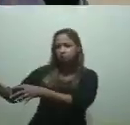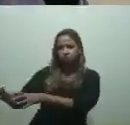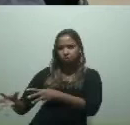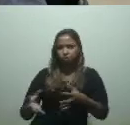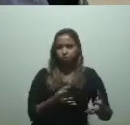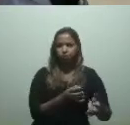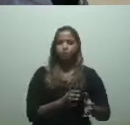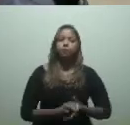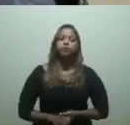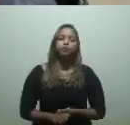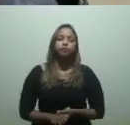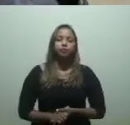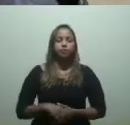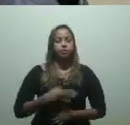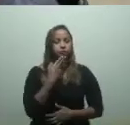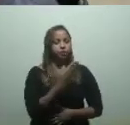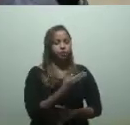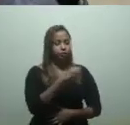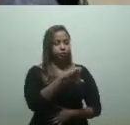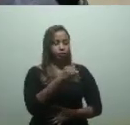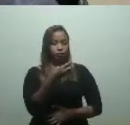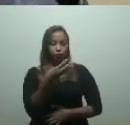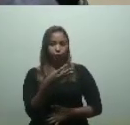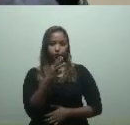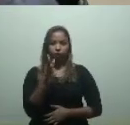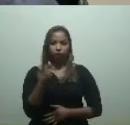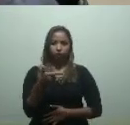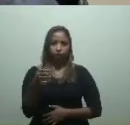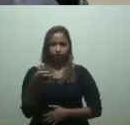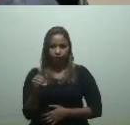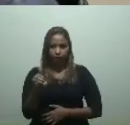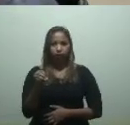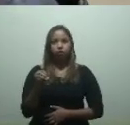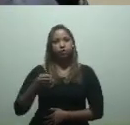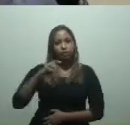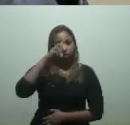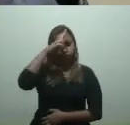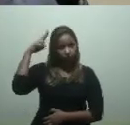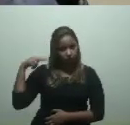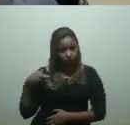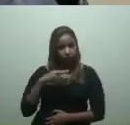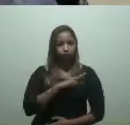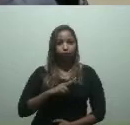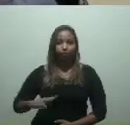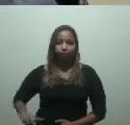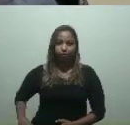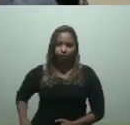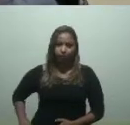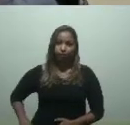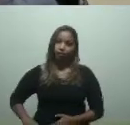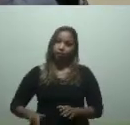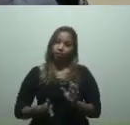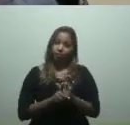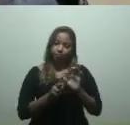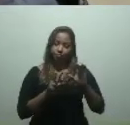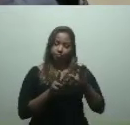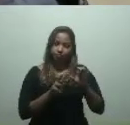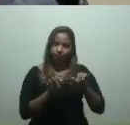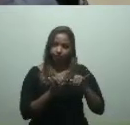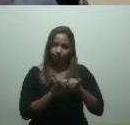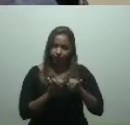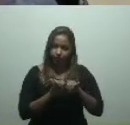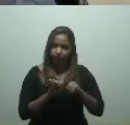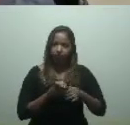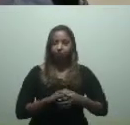Indicação número 093-2020. Raimunda Nilda da Silva Cruz, vereadora com assento nesta Casa